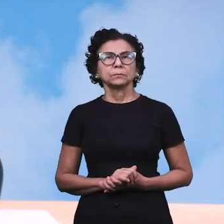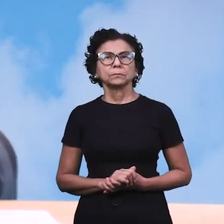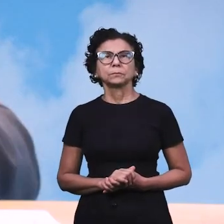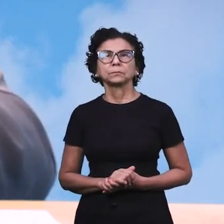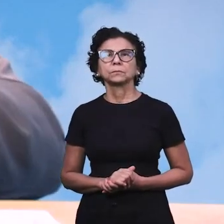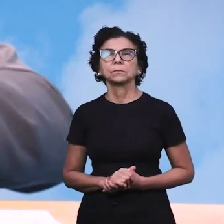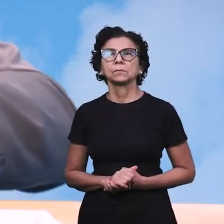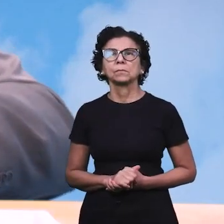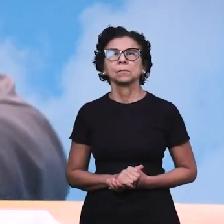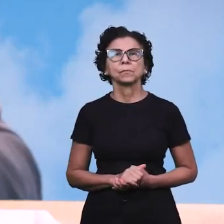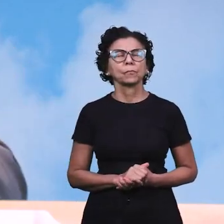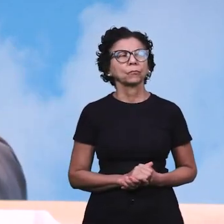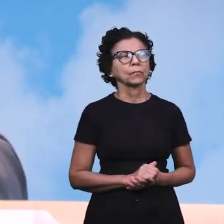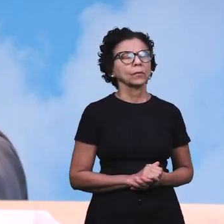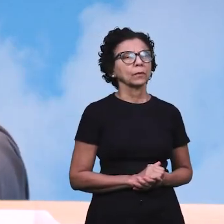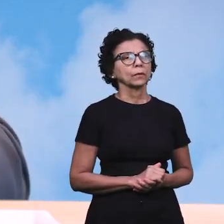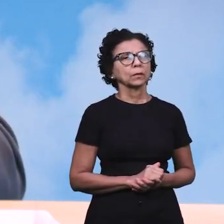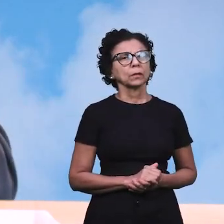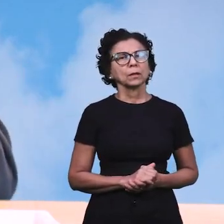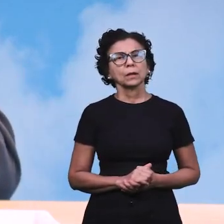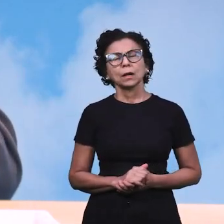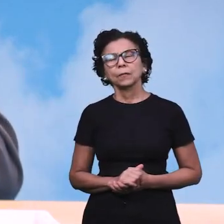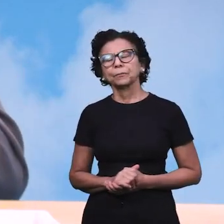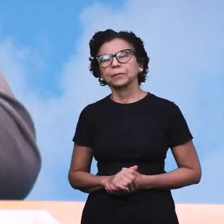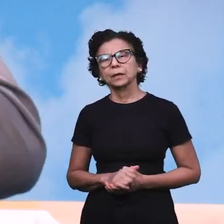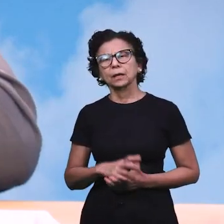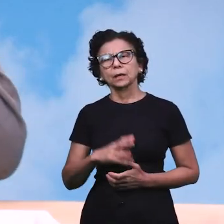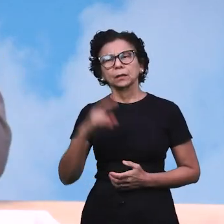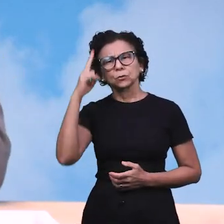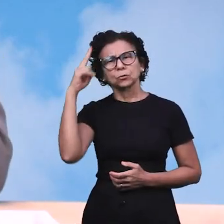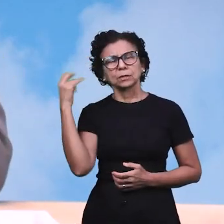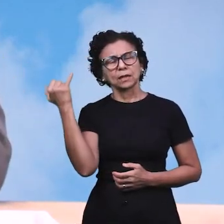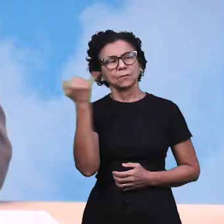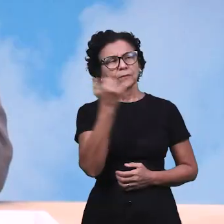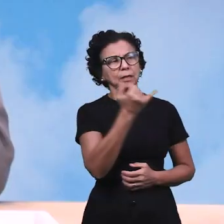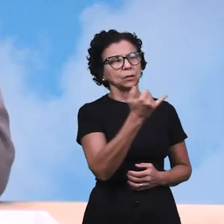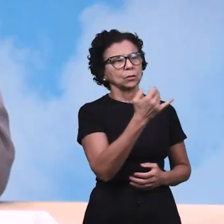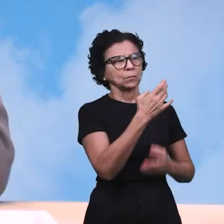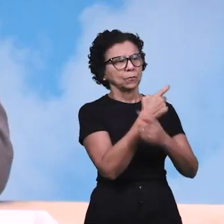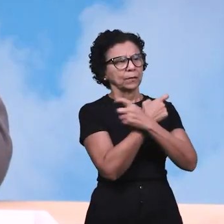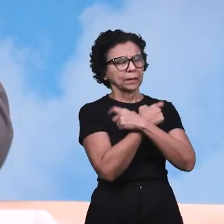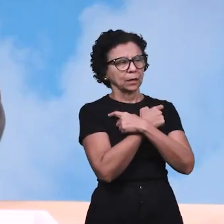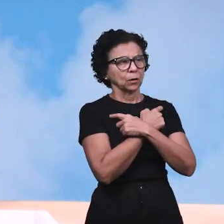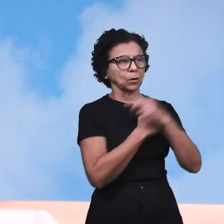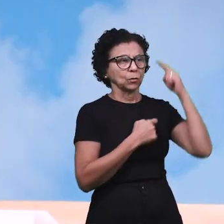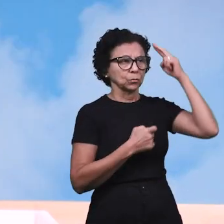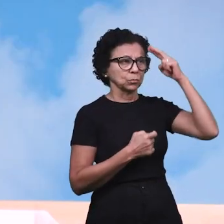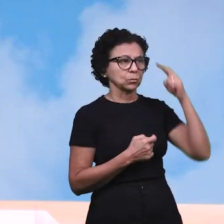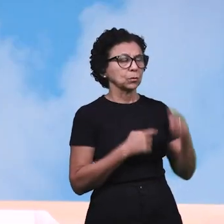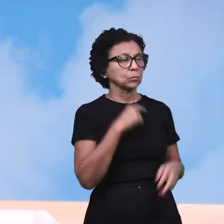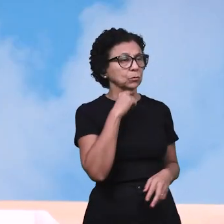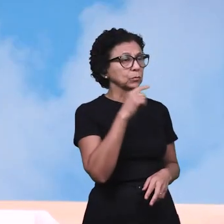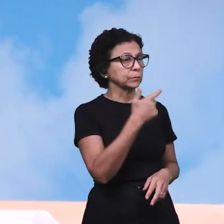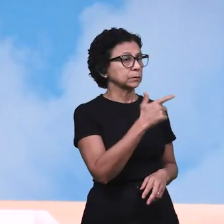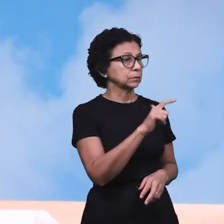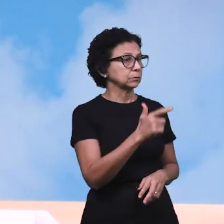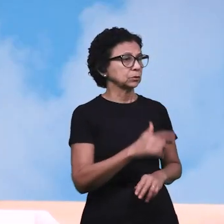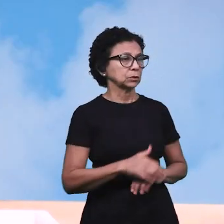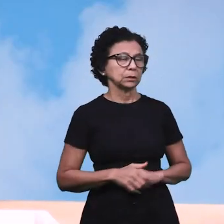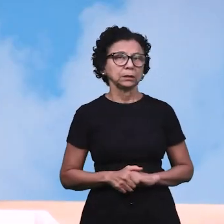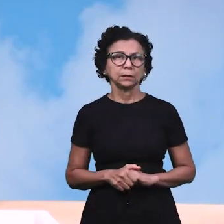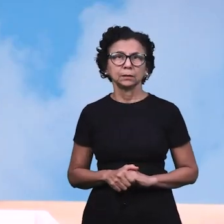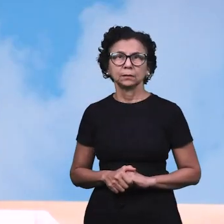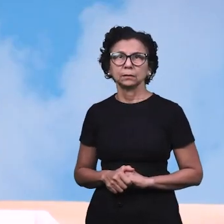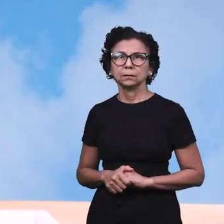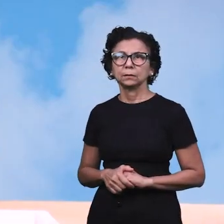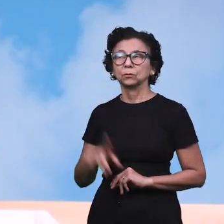ele não tem dúvida nenhuma. Quando Deus fala com você, você não vai ter dúvida nenhuma. Quem falou comigo